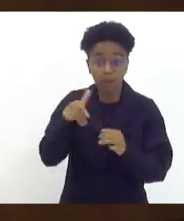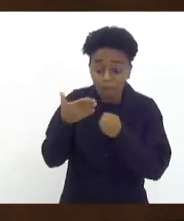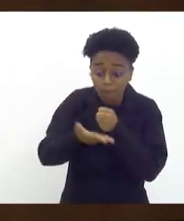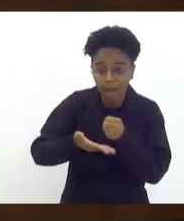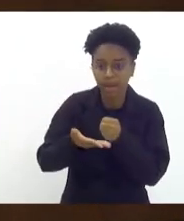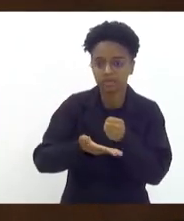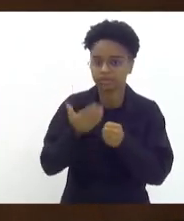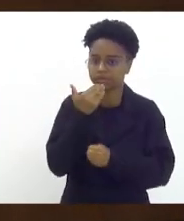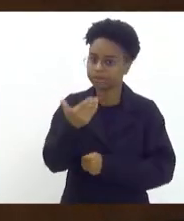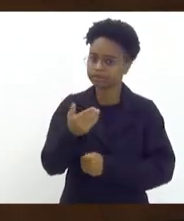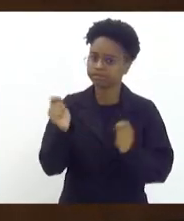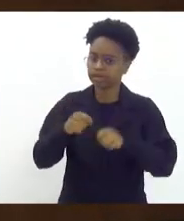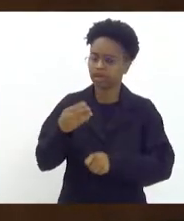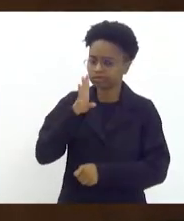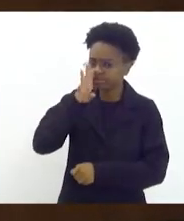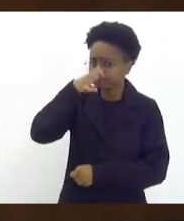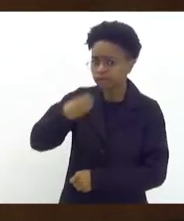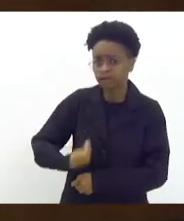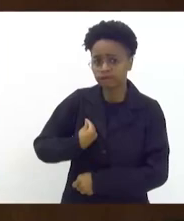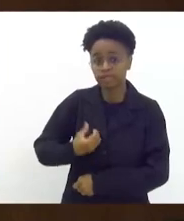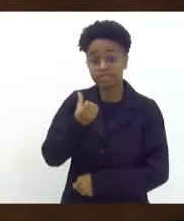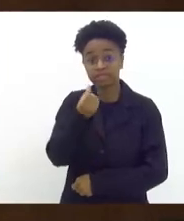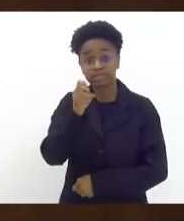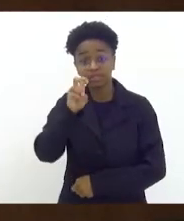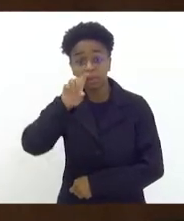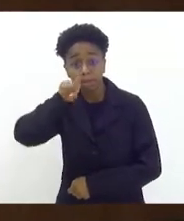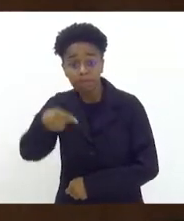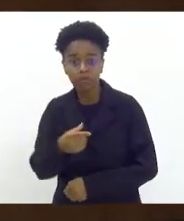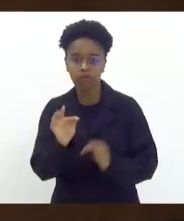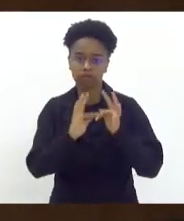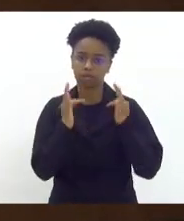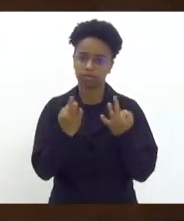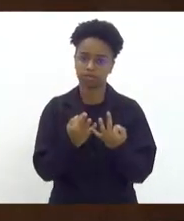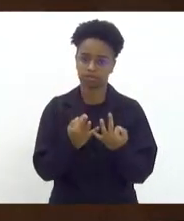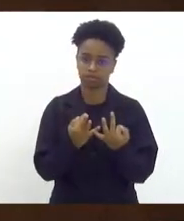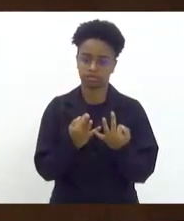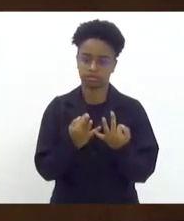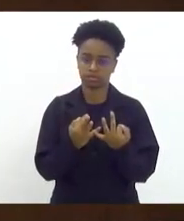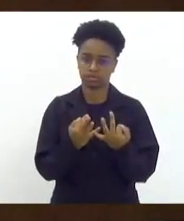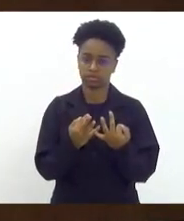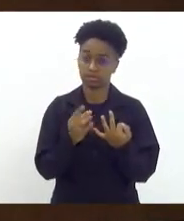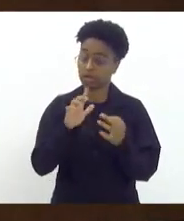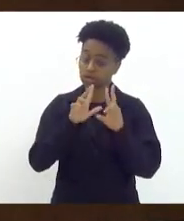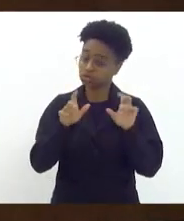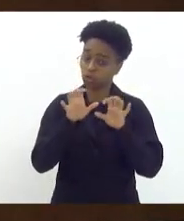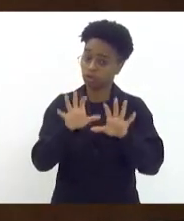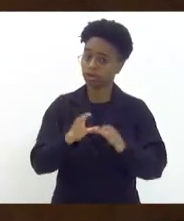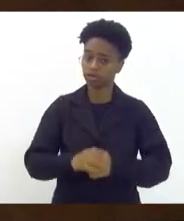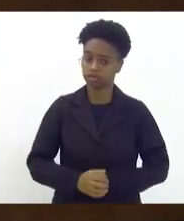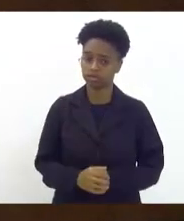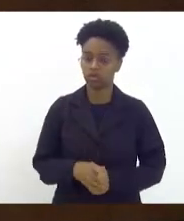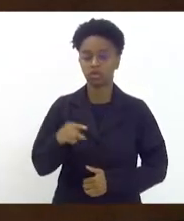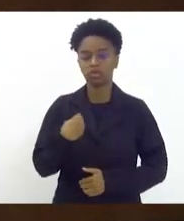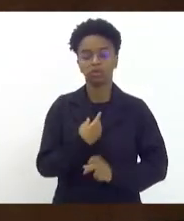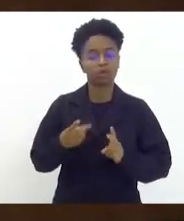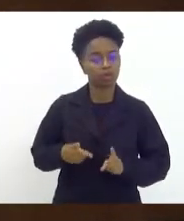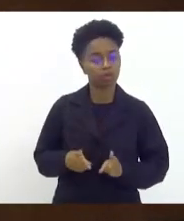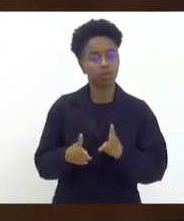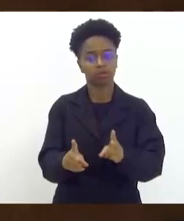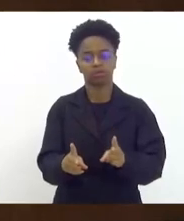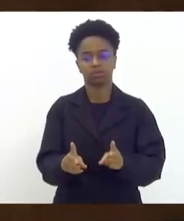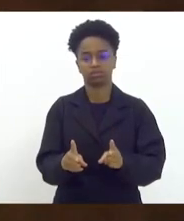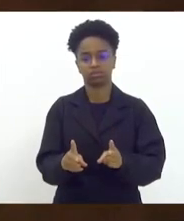mínimo para sobrevivência de 65 mil famílias é disso que se trata então nós continuaremos